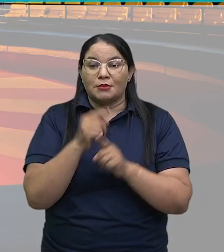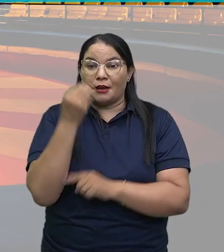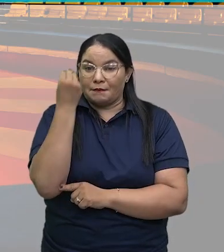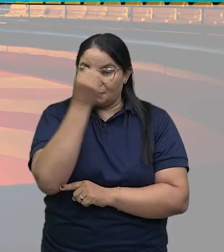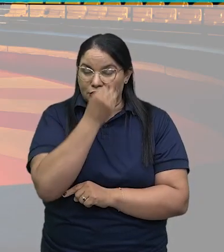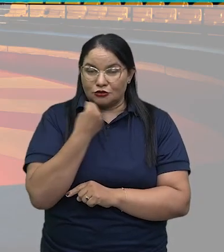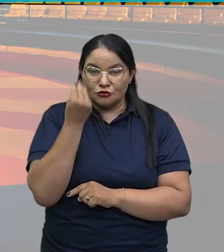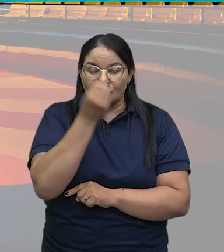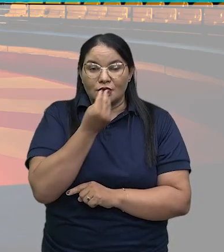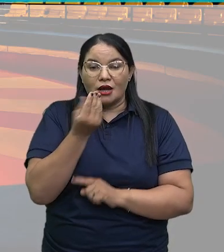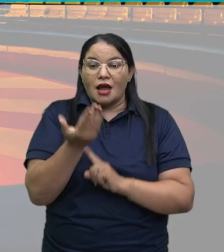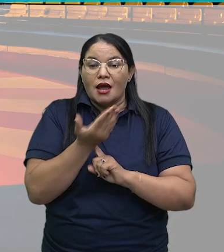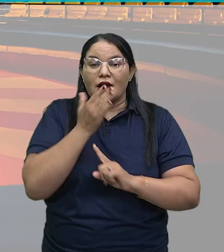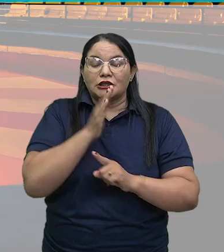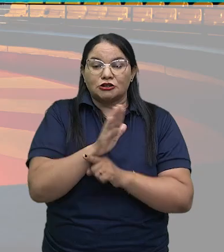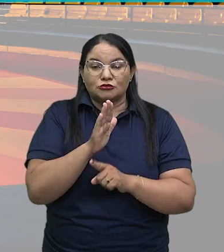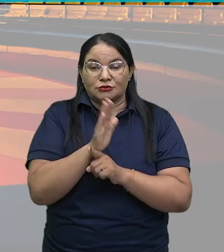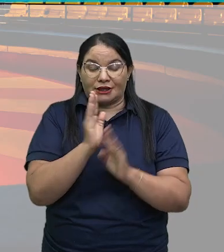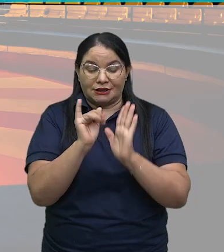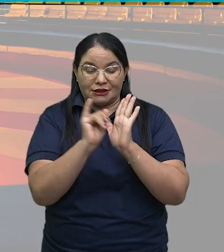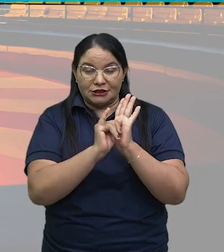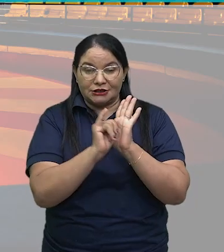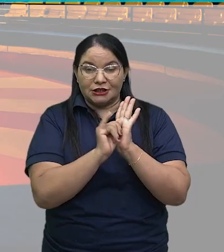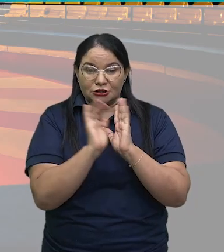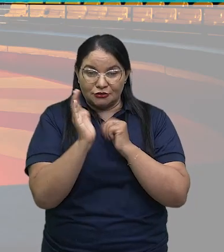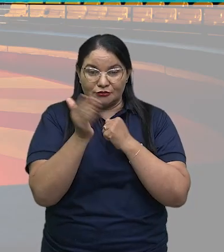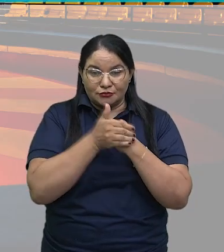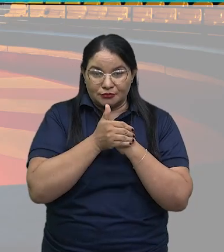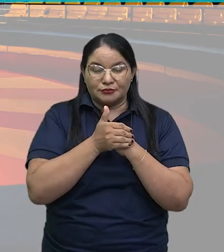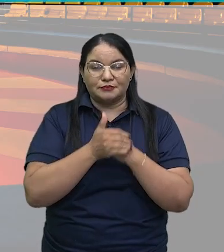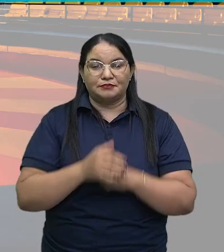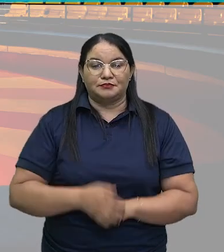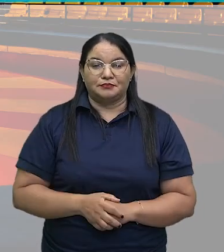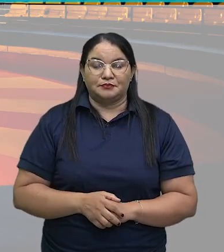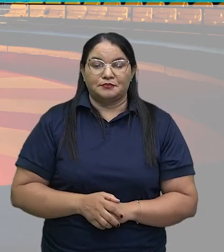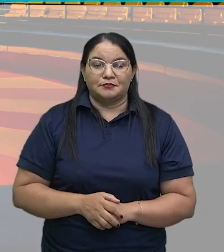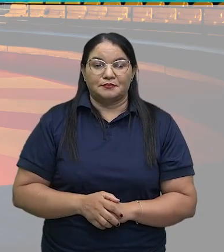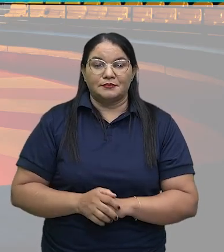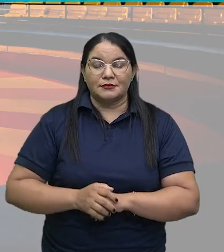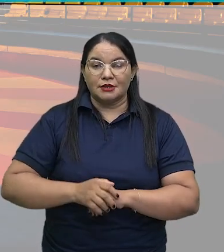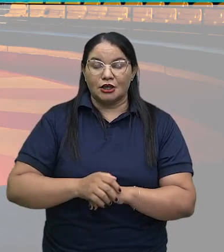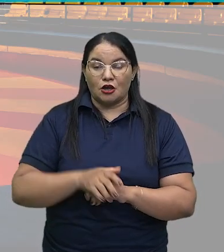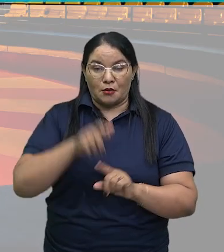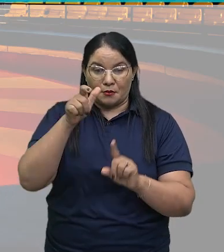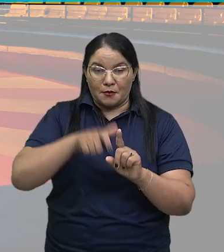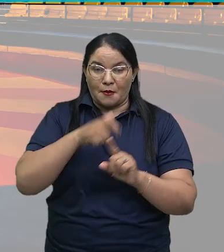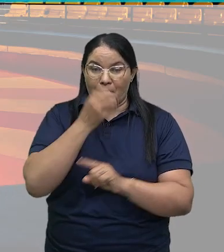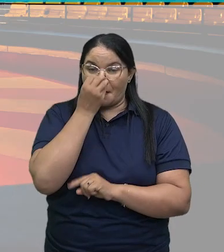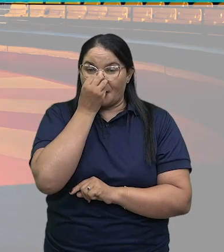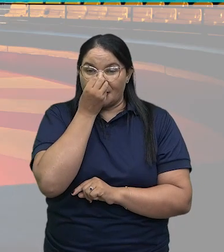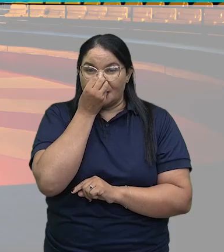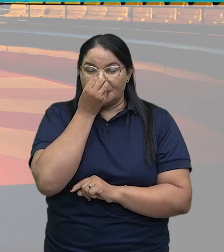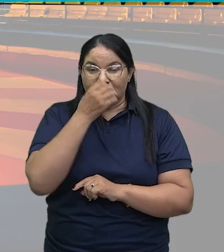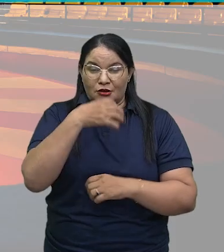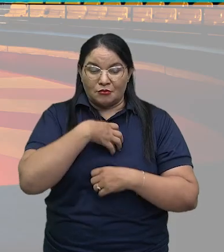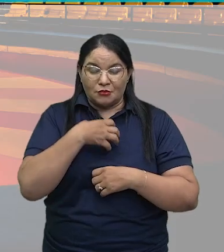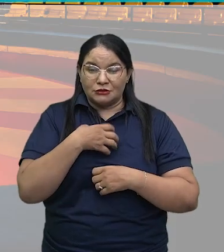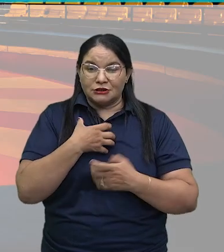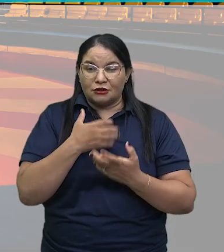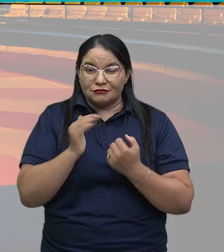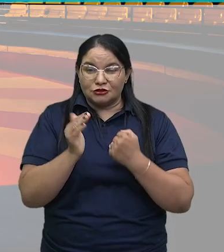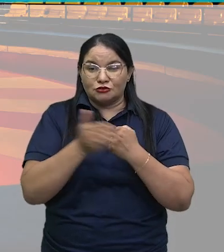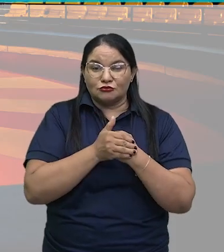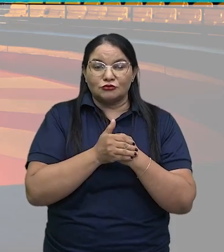do palhaço, ela serve para ocultar a identidade do ator. O palhaço esconde a verdadeira emoção,